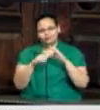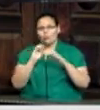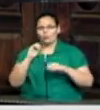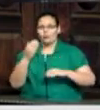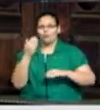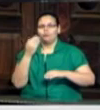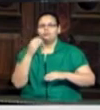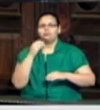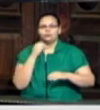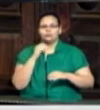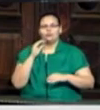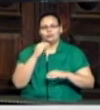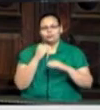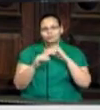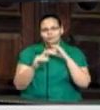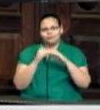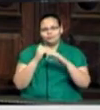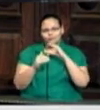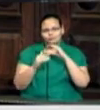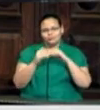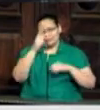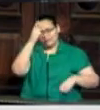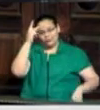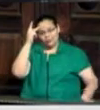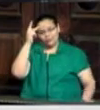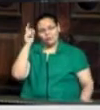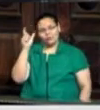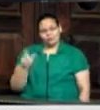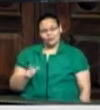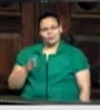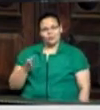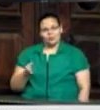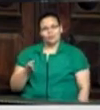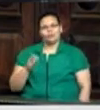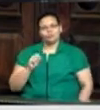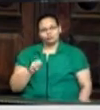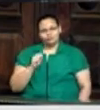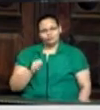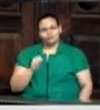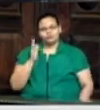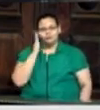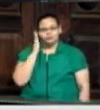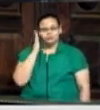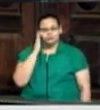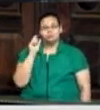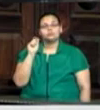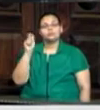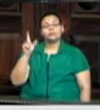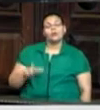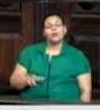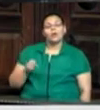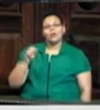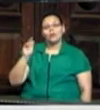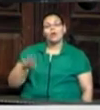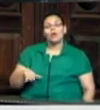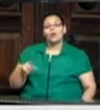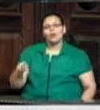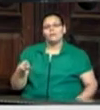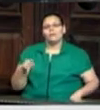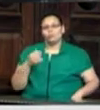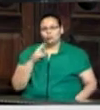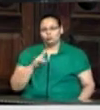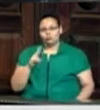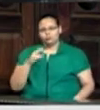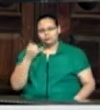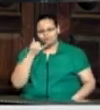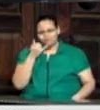e-mail àquela pessoa, porque a empresa de telefonia pode identificar quem está usando aquele telefone, para